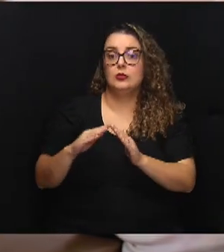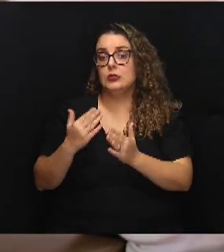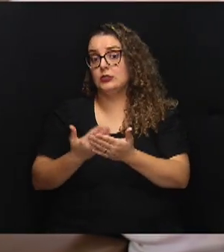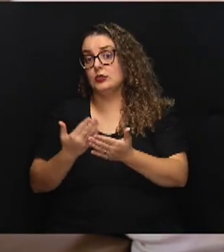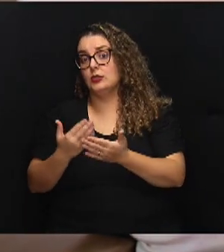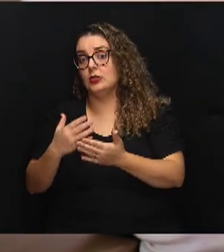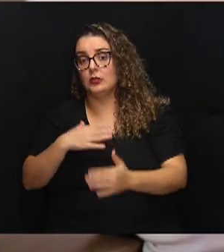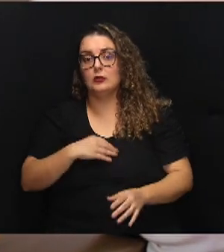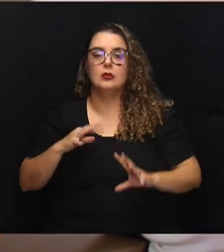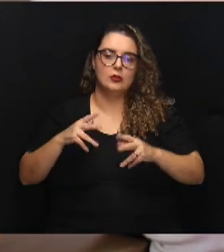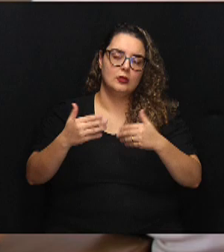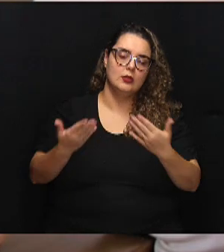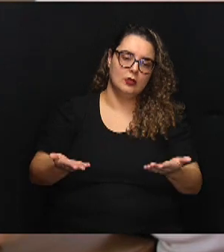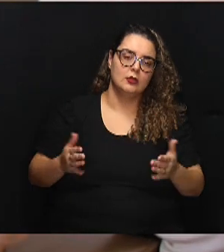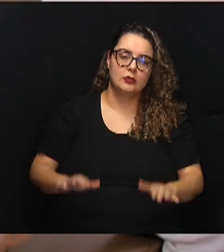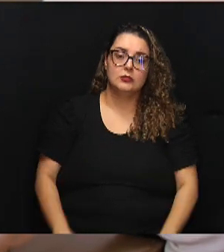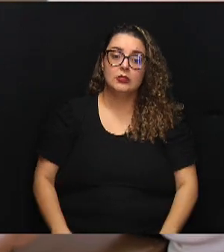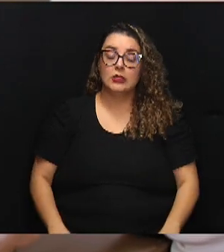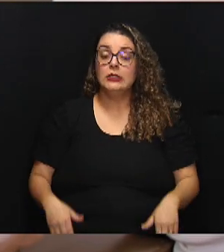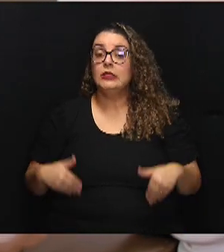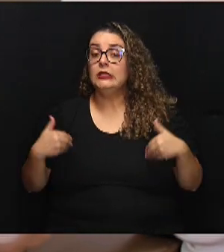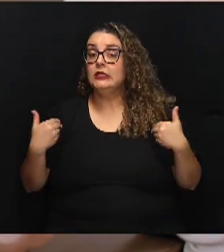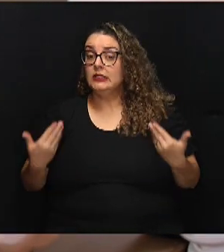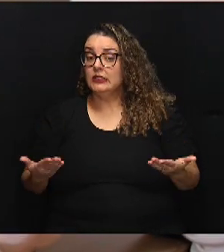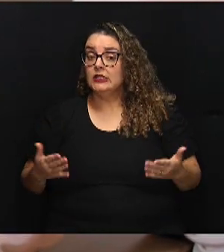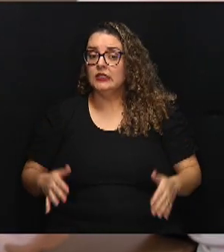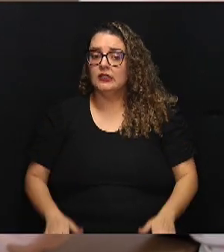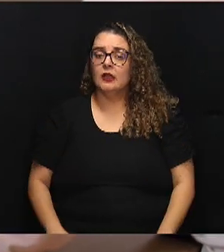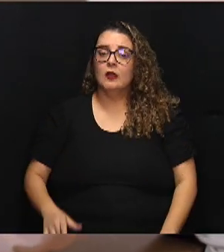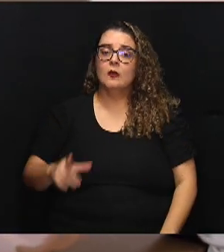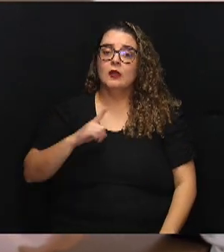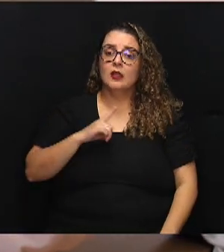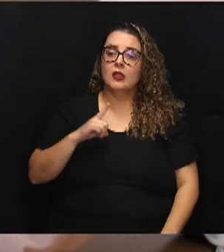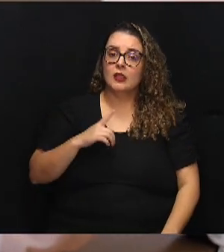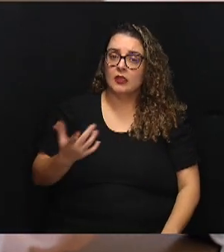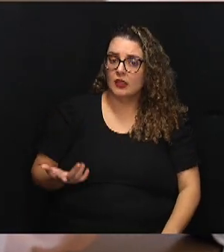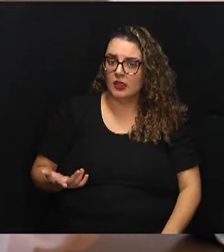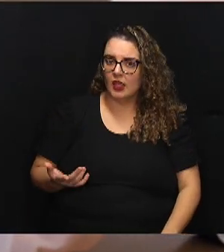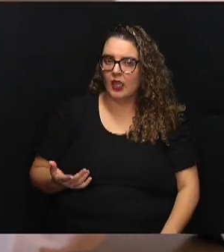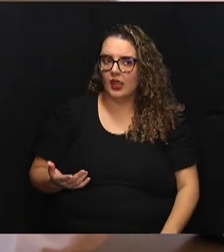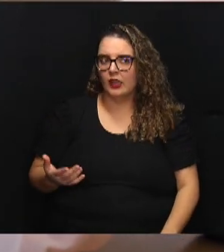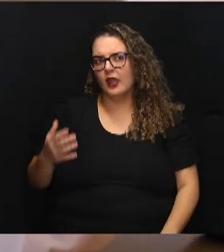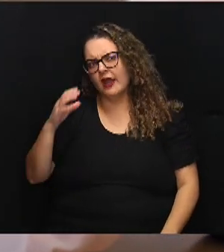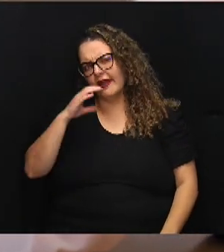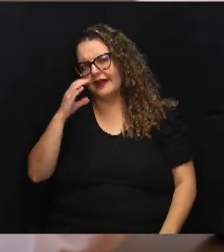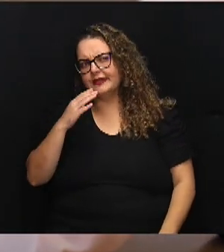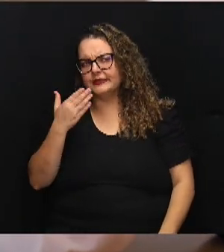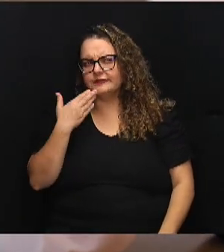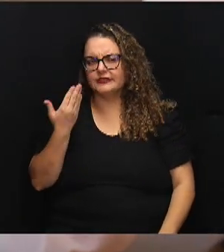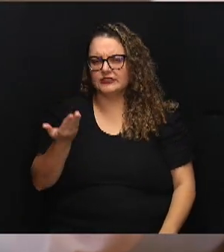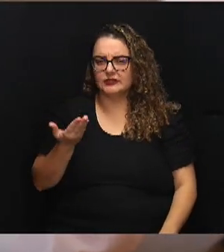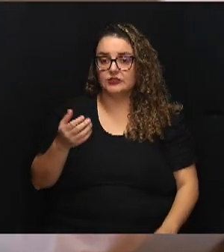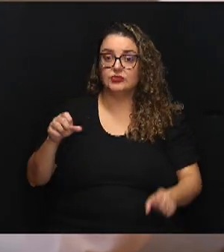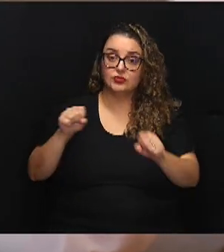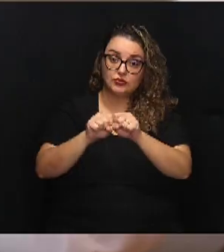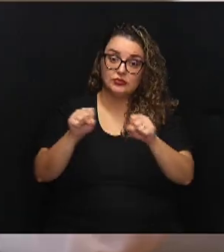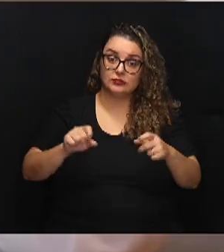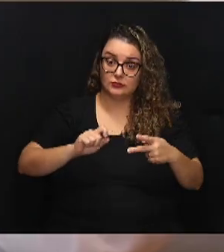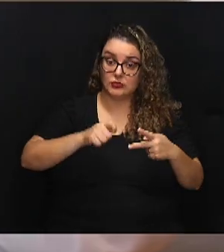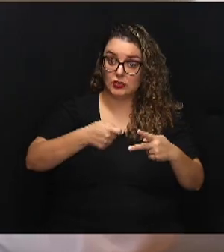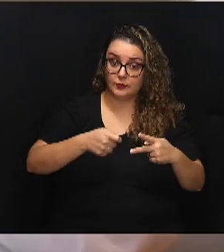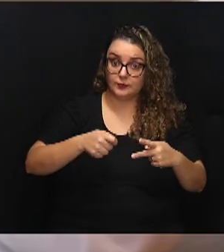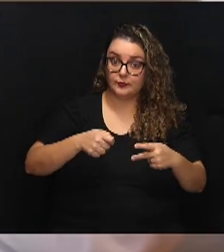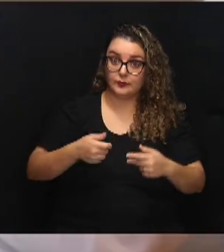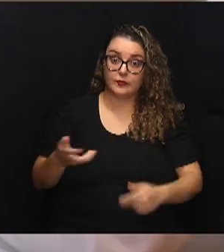filhos, tudo mais. Então, ele tem a praticidade de ser no sistema Pix, que é muito